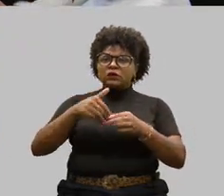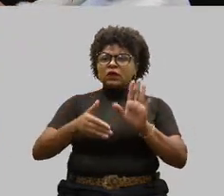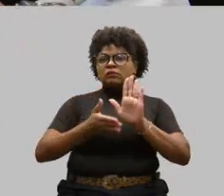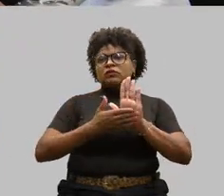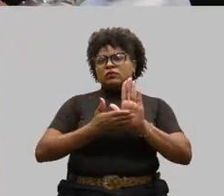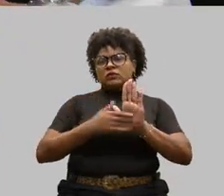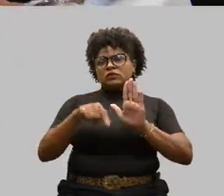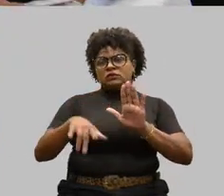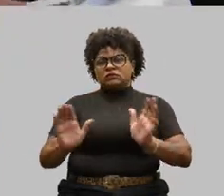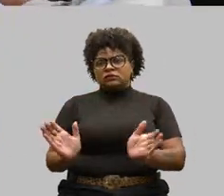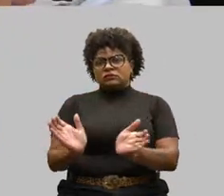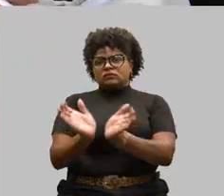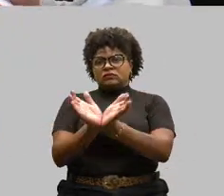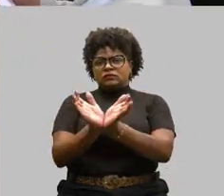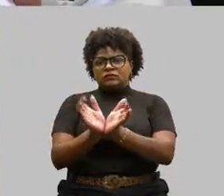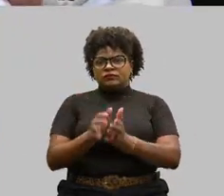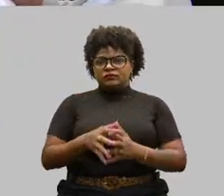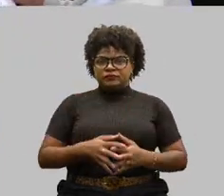comissão